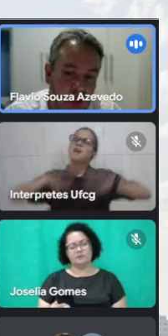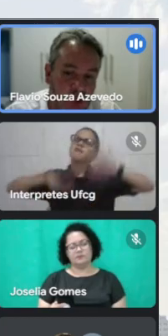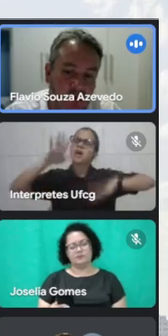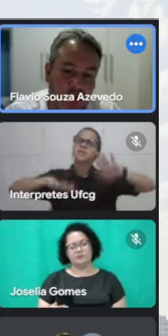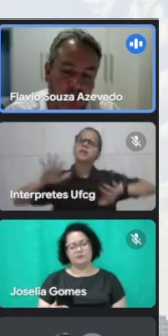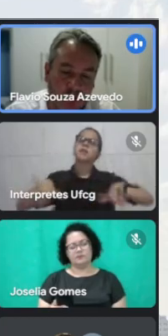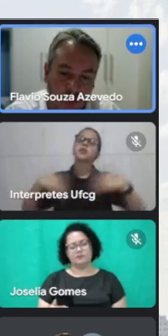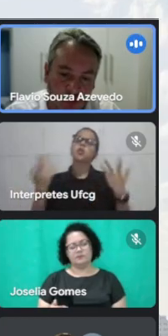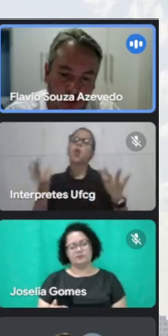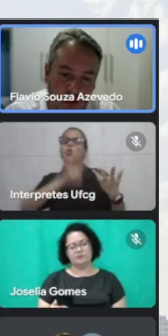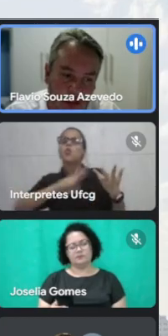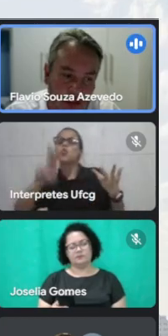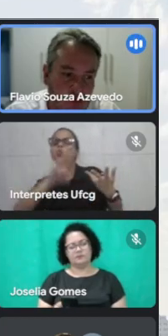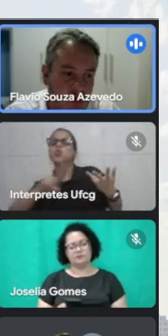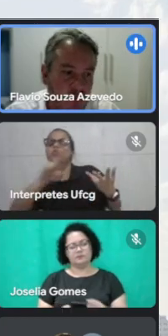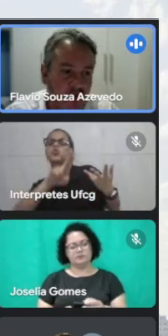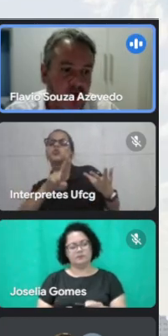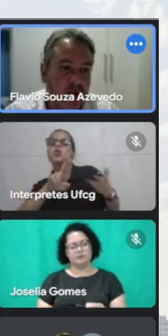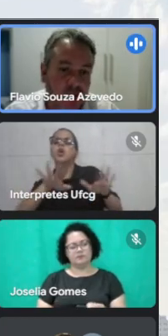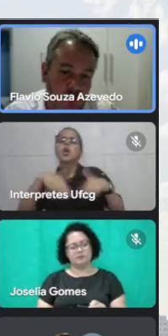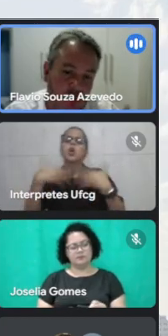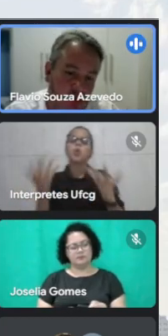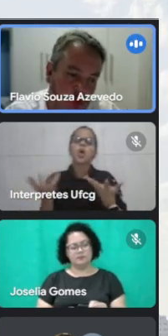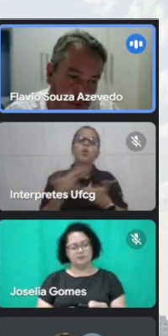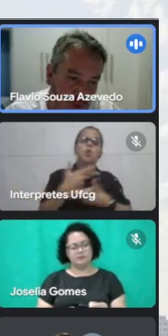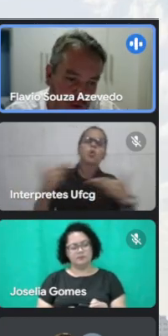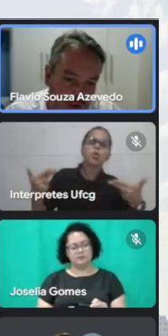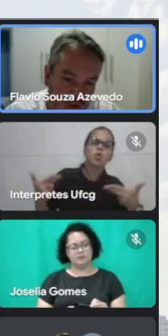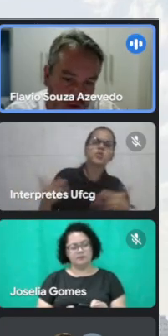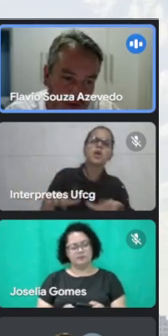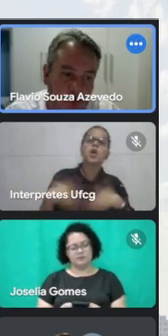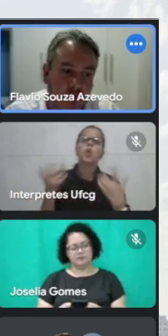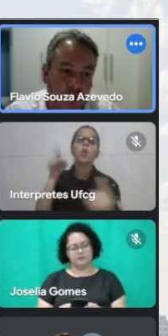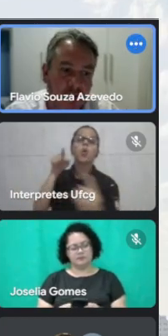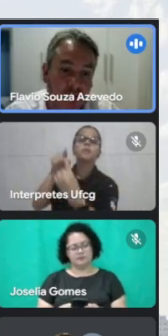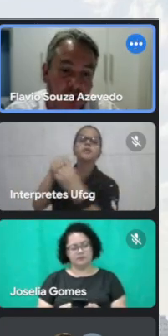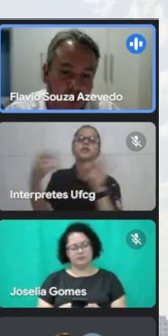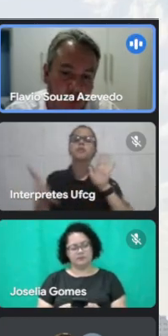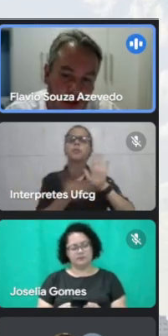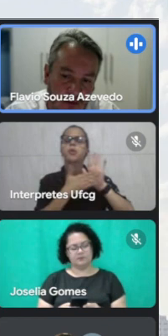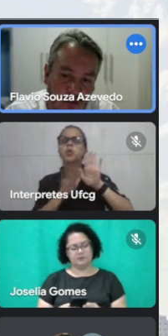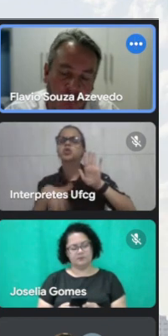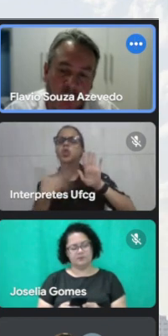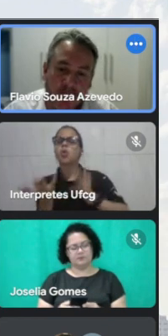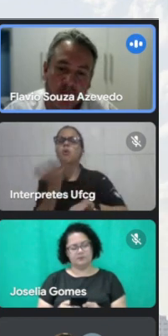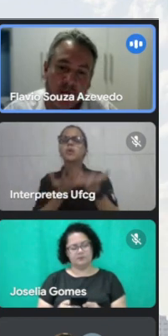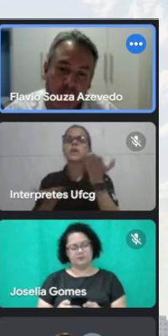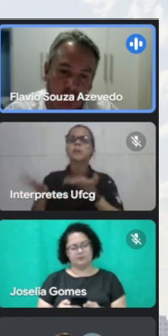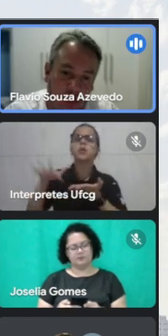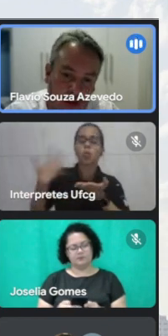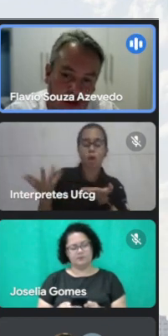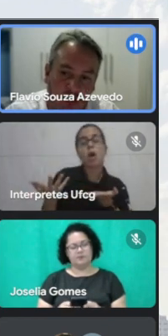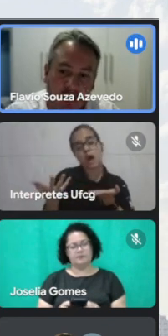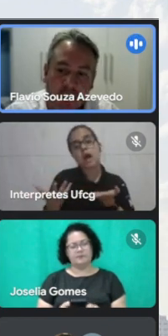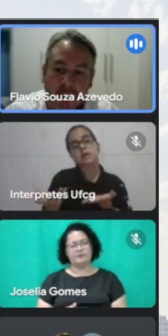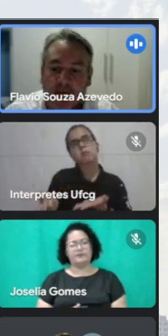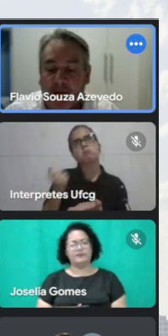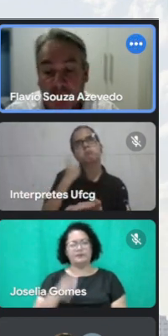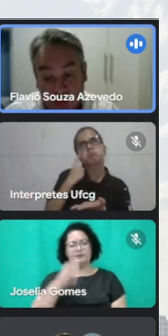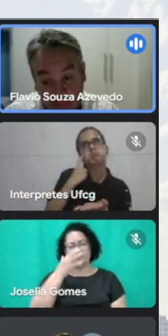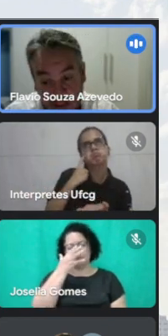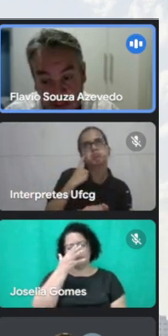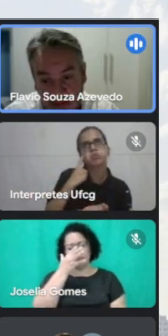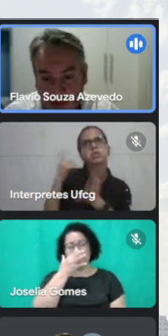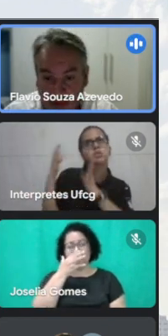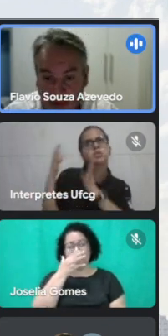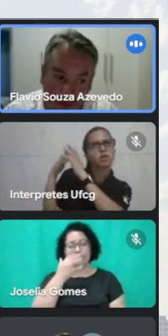seu efluente, dos contaminantes do seu efluente, quais são os seus propósitos, né, de tratamento. Então, diante disso é que